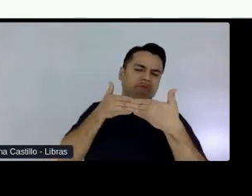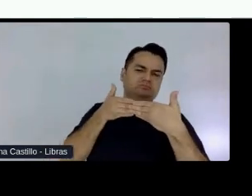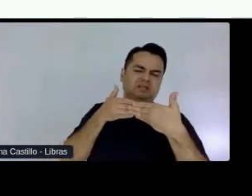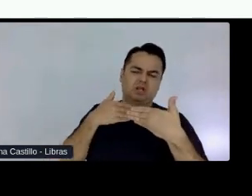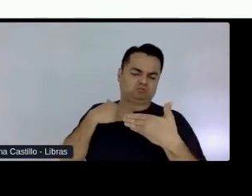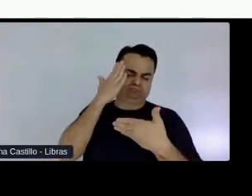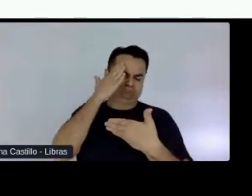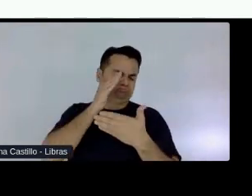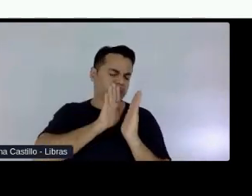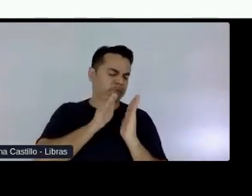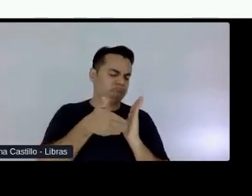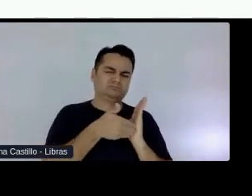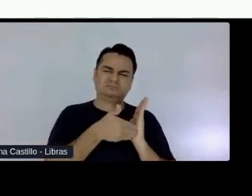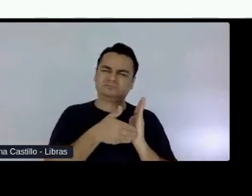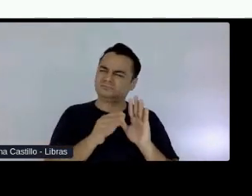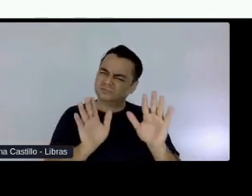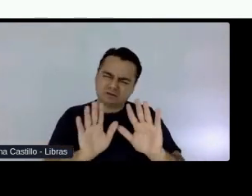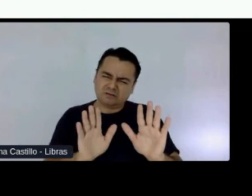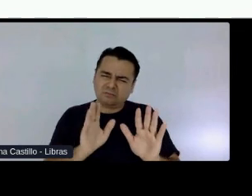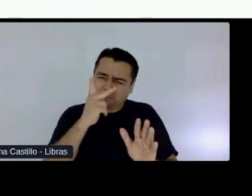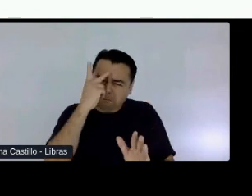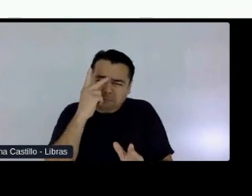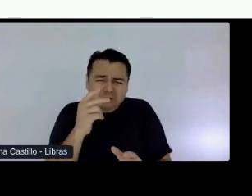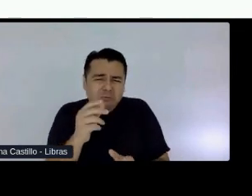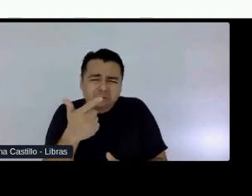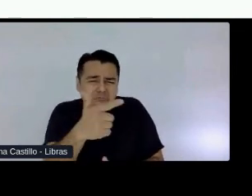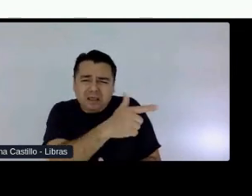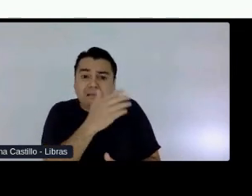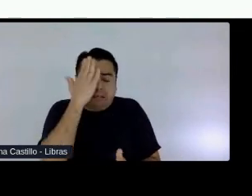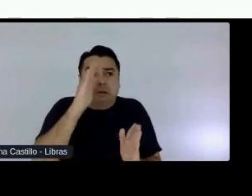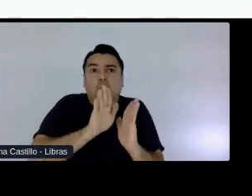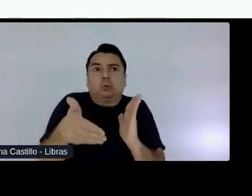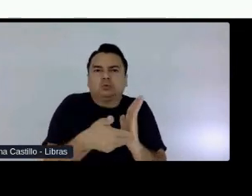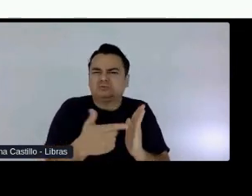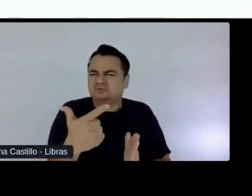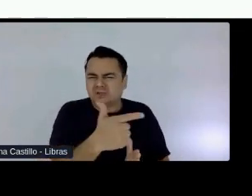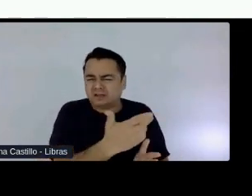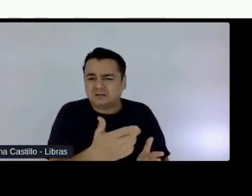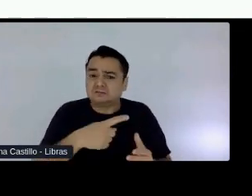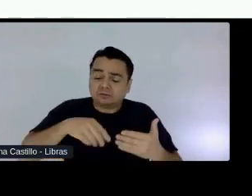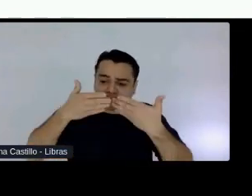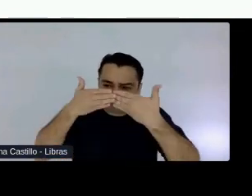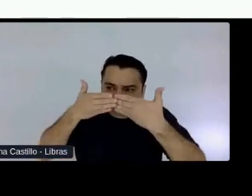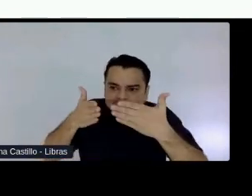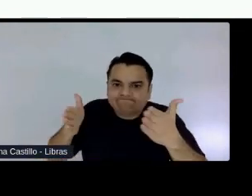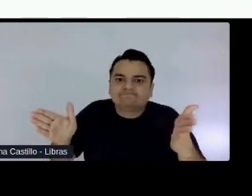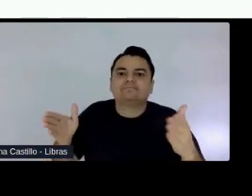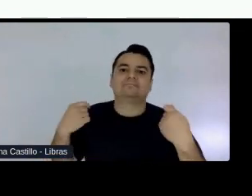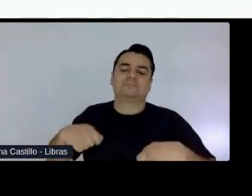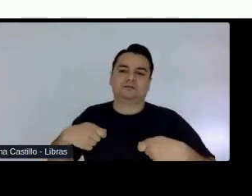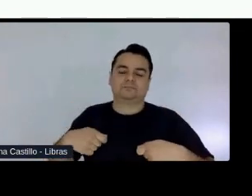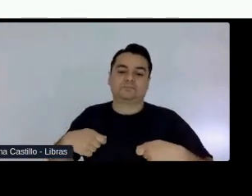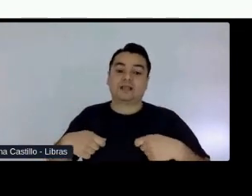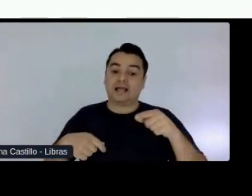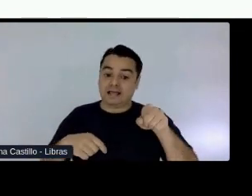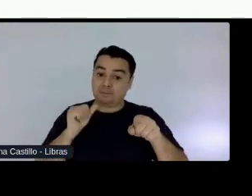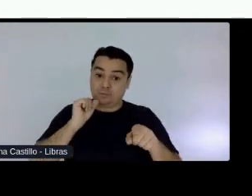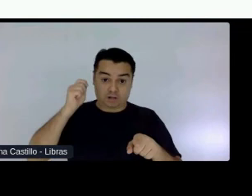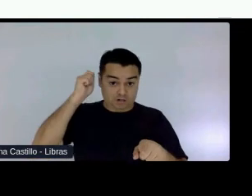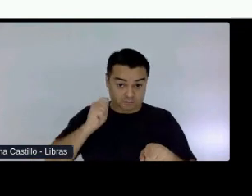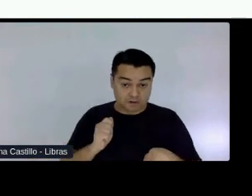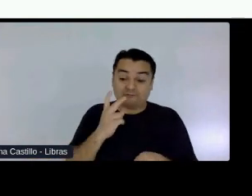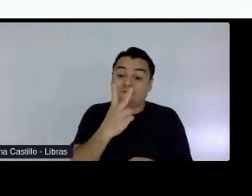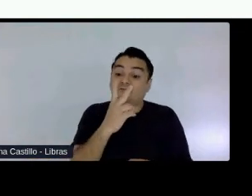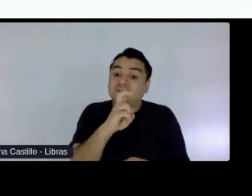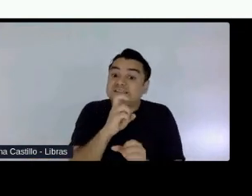tudo, ninguém sabe tudo. E é no nosso dia a dia que a gente vai construindo as coisas. Tem 25 anos que eu sou pessoa com deficiência.